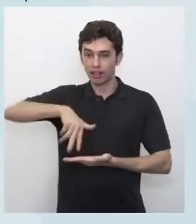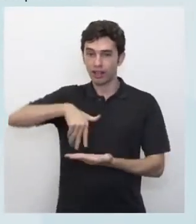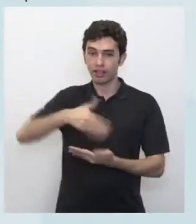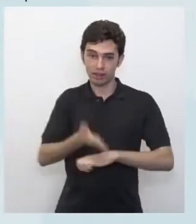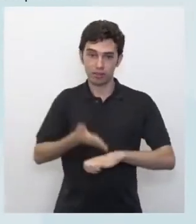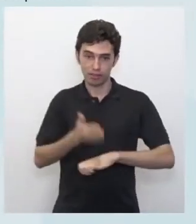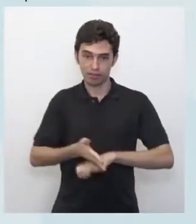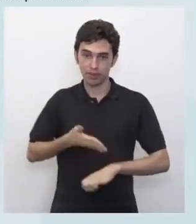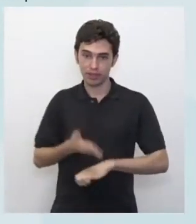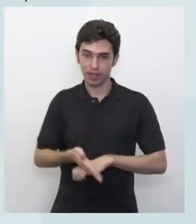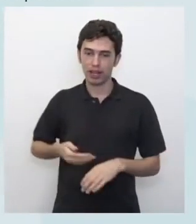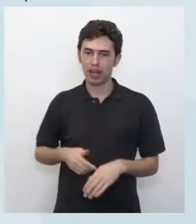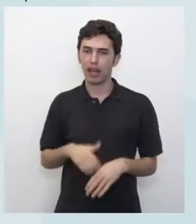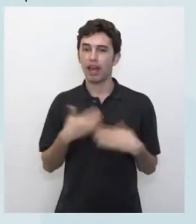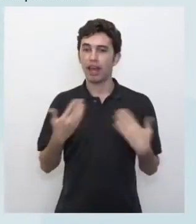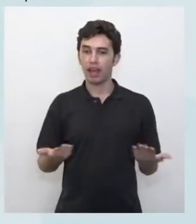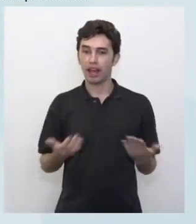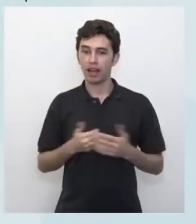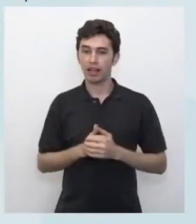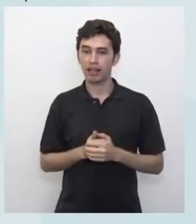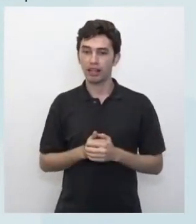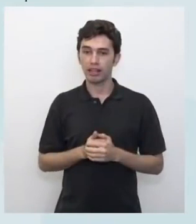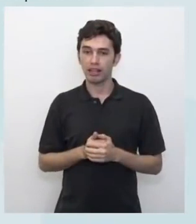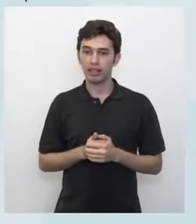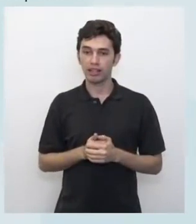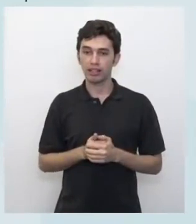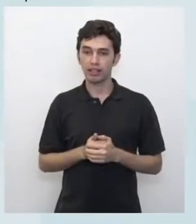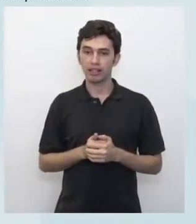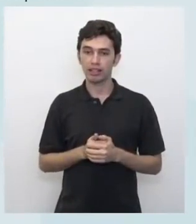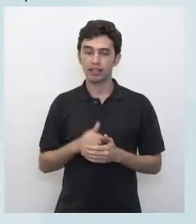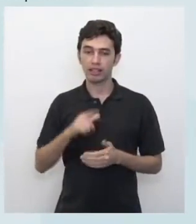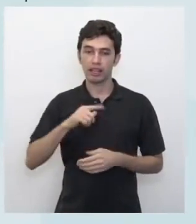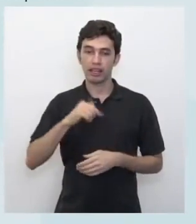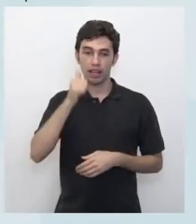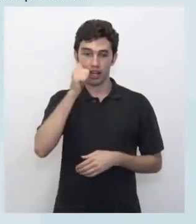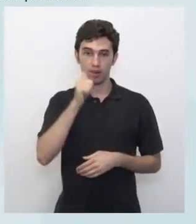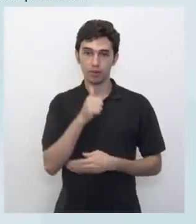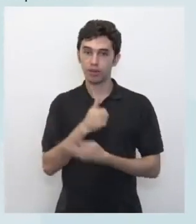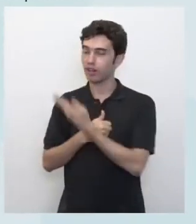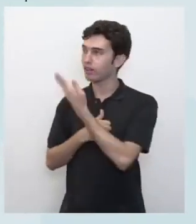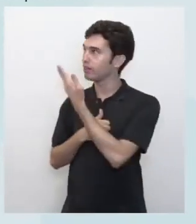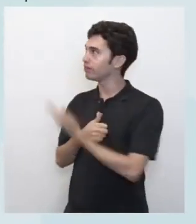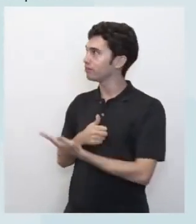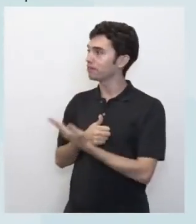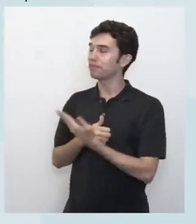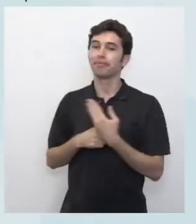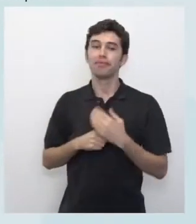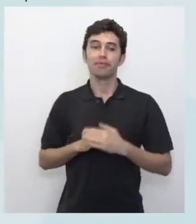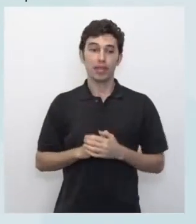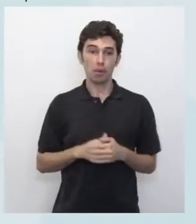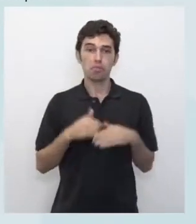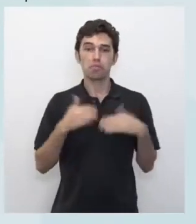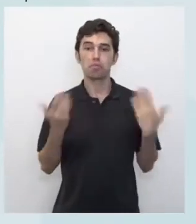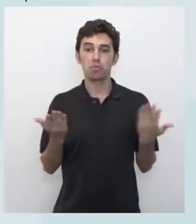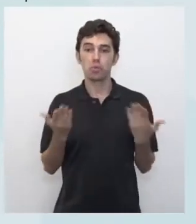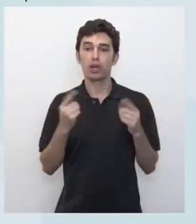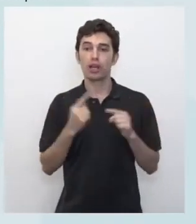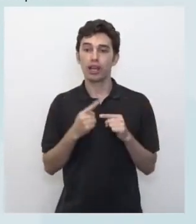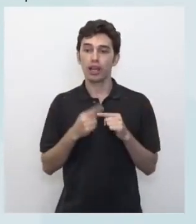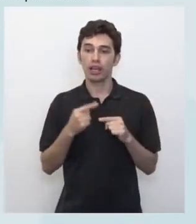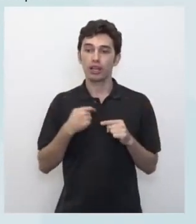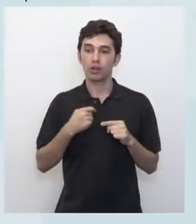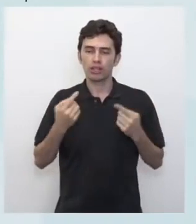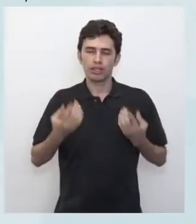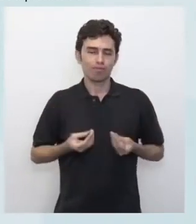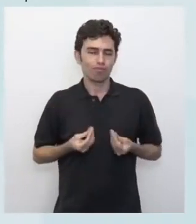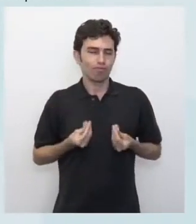né, ela acaba trazendo aí, né, na figura de Isadora Duncan, tá, justamente essa questão dos